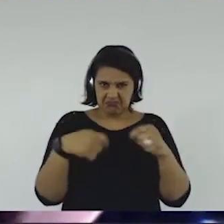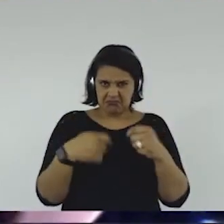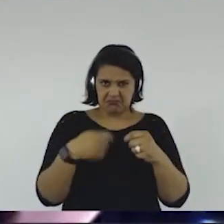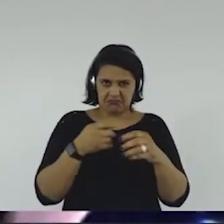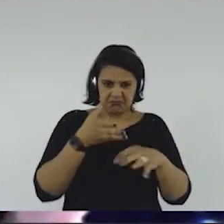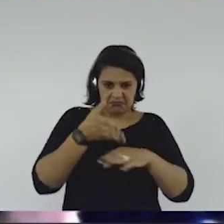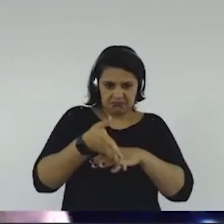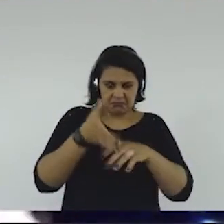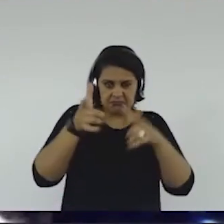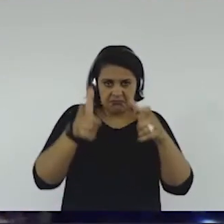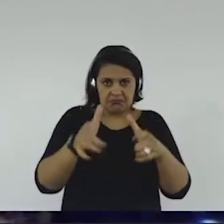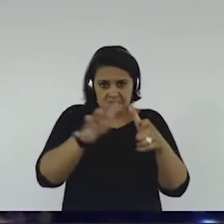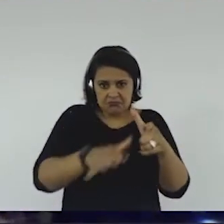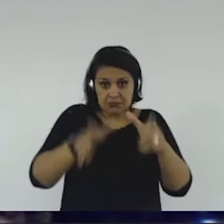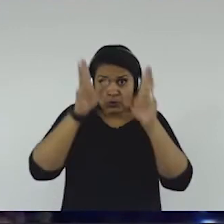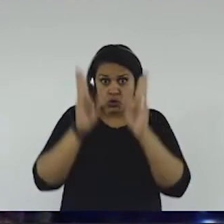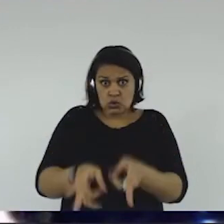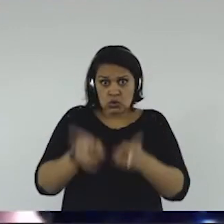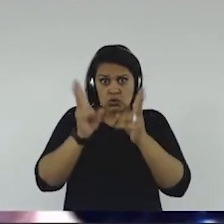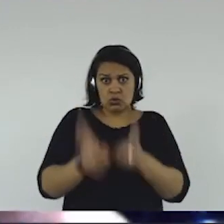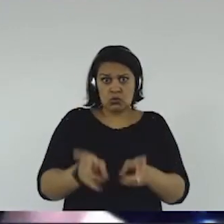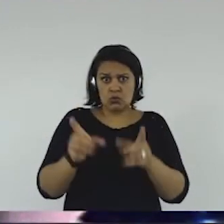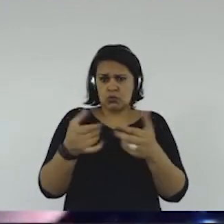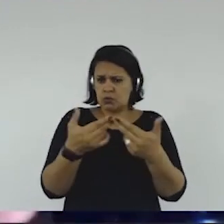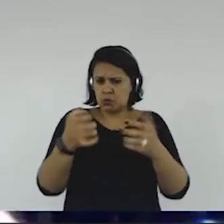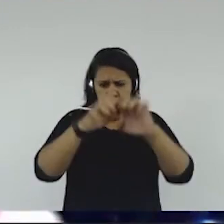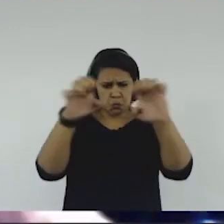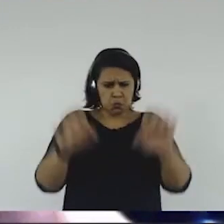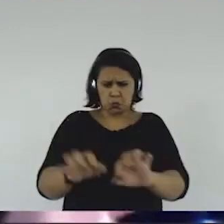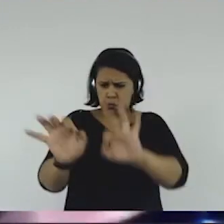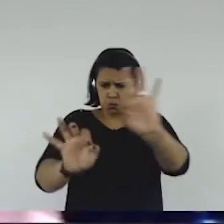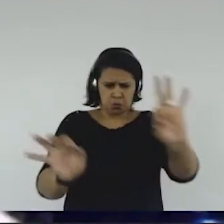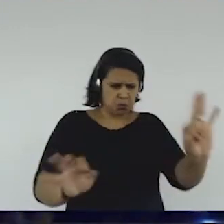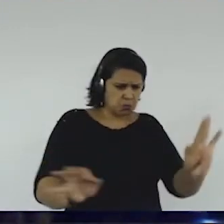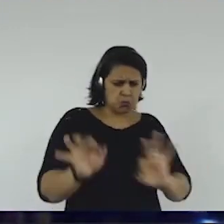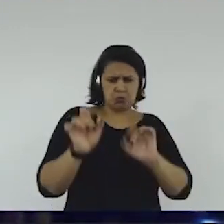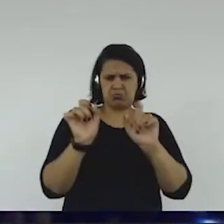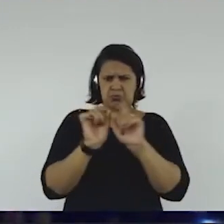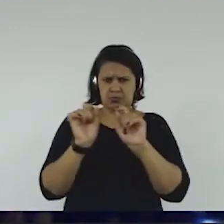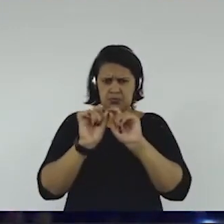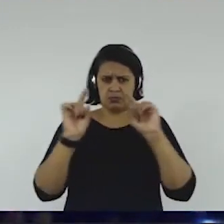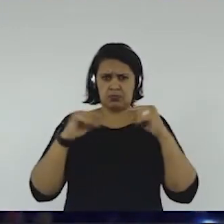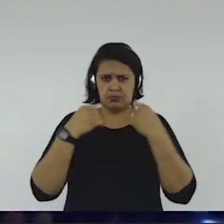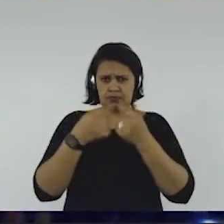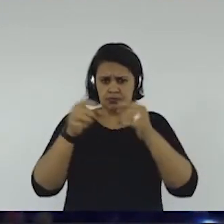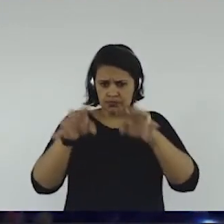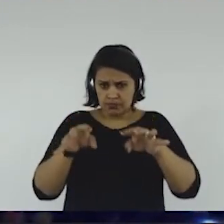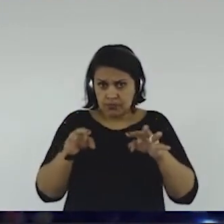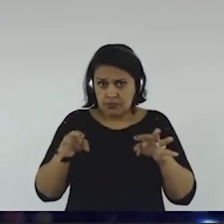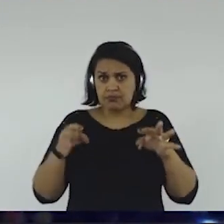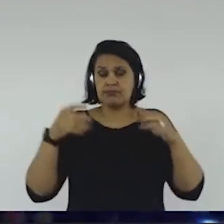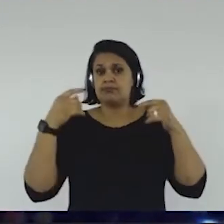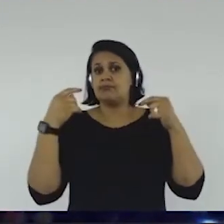espaço físico com toda essa estrutura para a realização de audiências, para a realização de